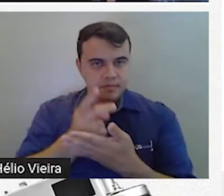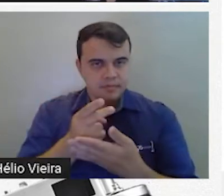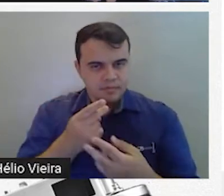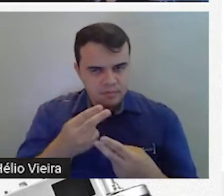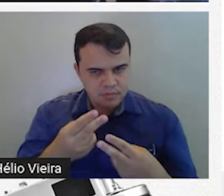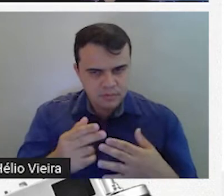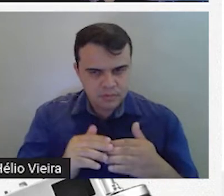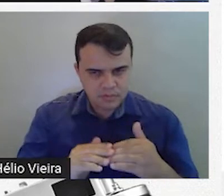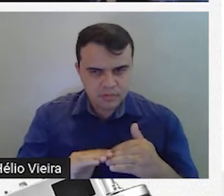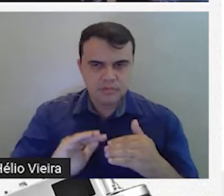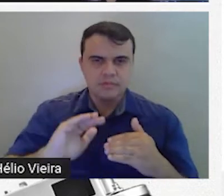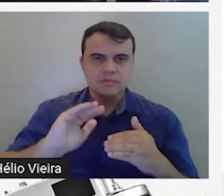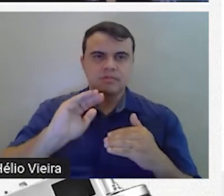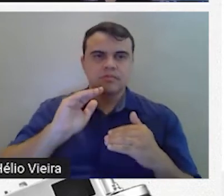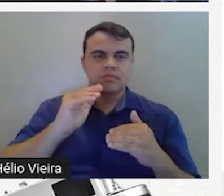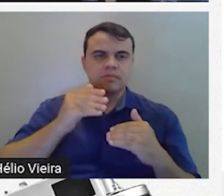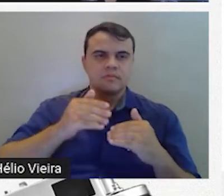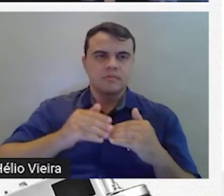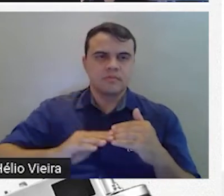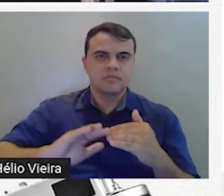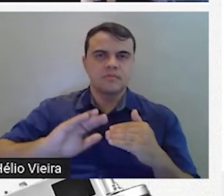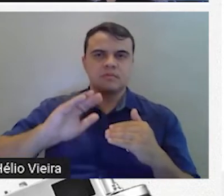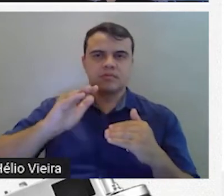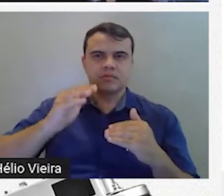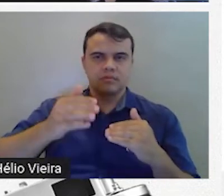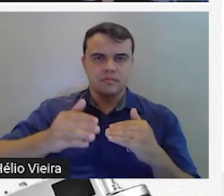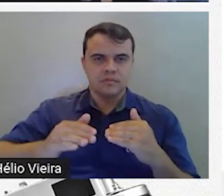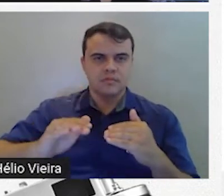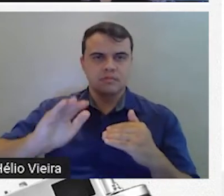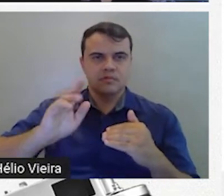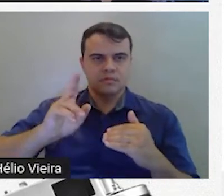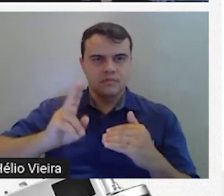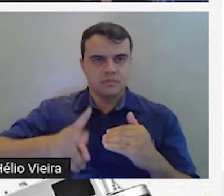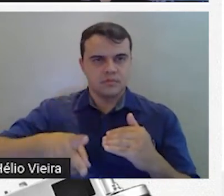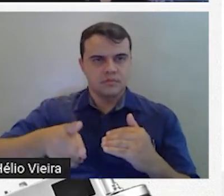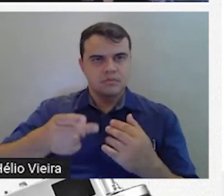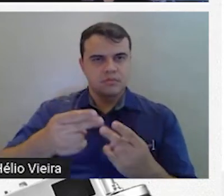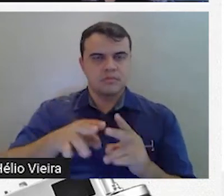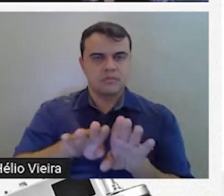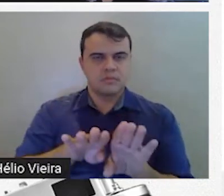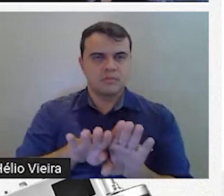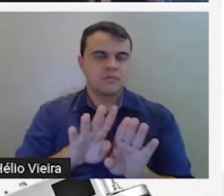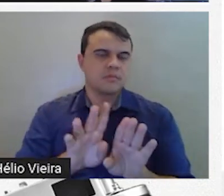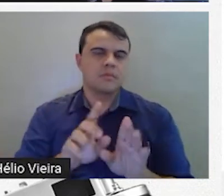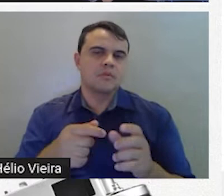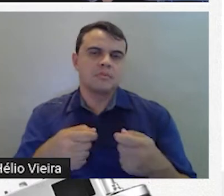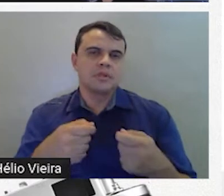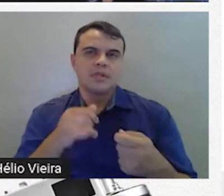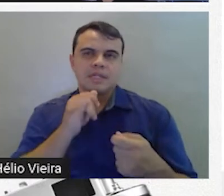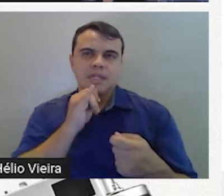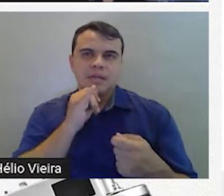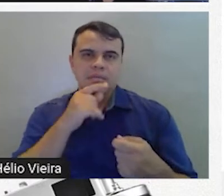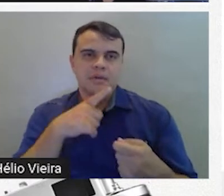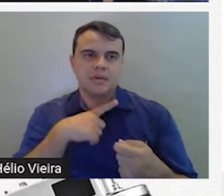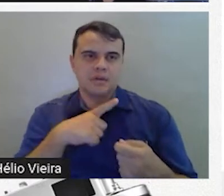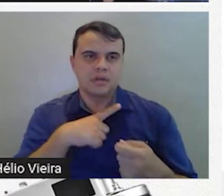né? Desse monte, né? Então, não necessariamente precisa